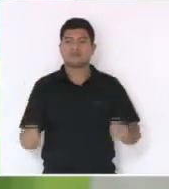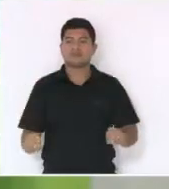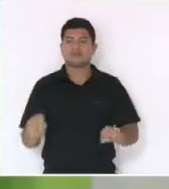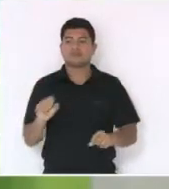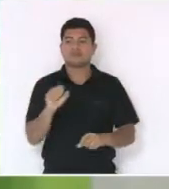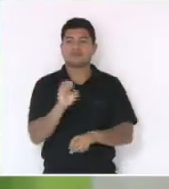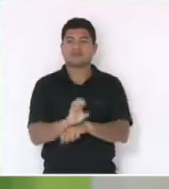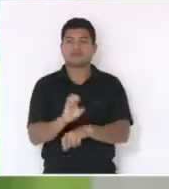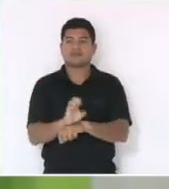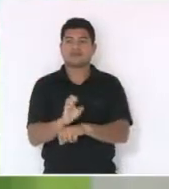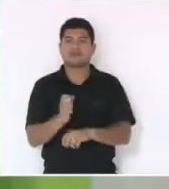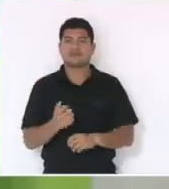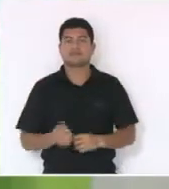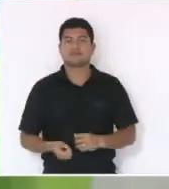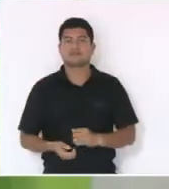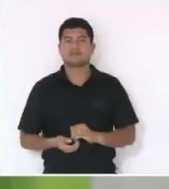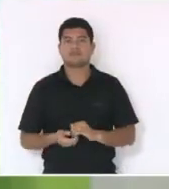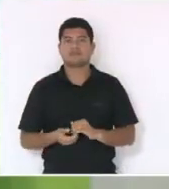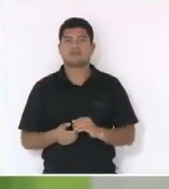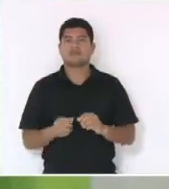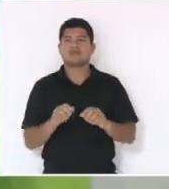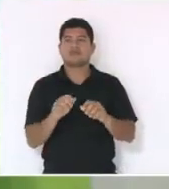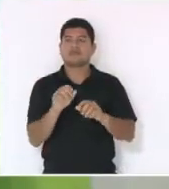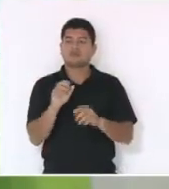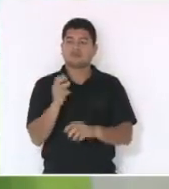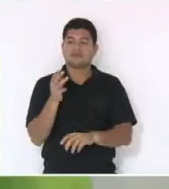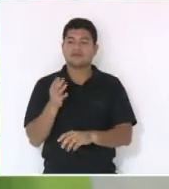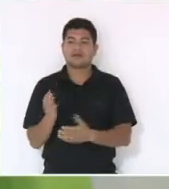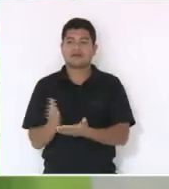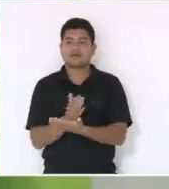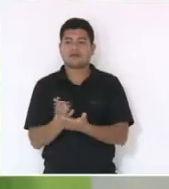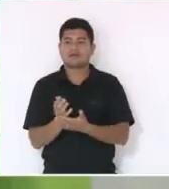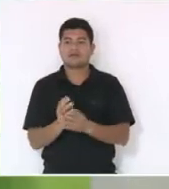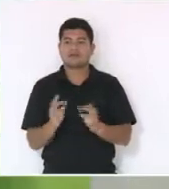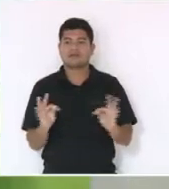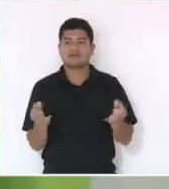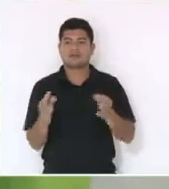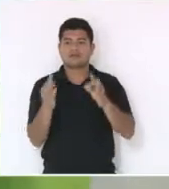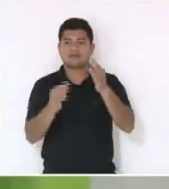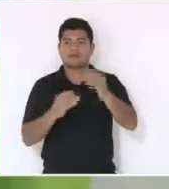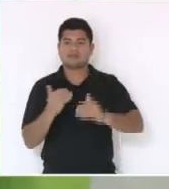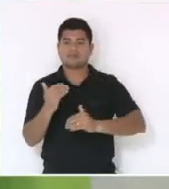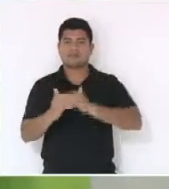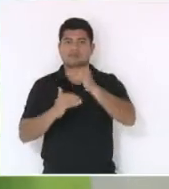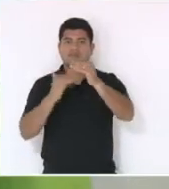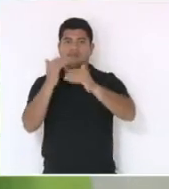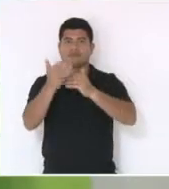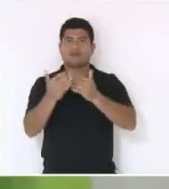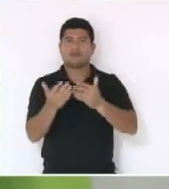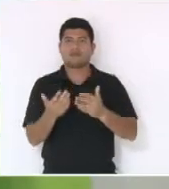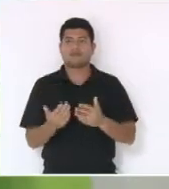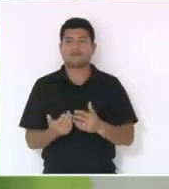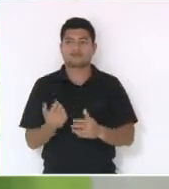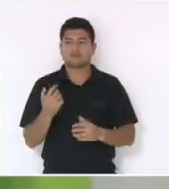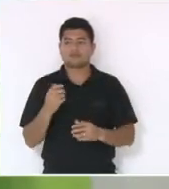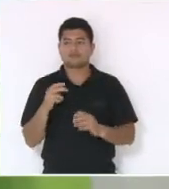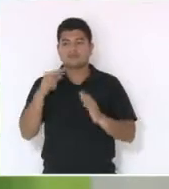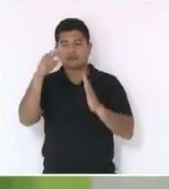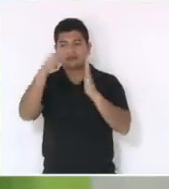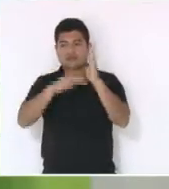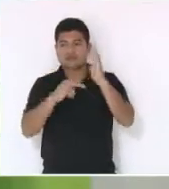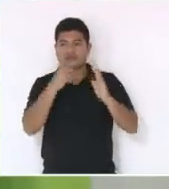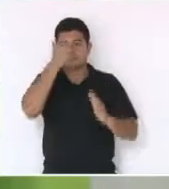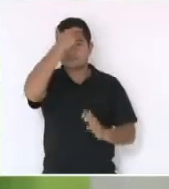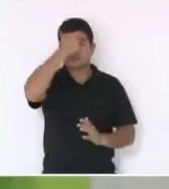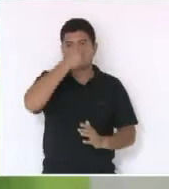que estão evoluindo, ou seja, câmeras que conseguem fazer leitura facial, que conseguem